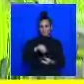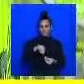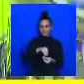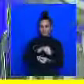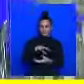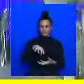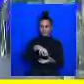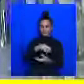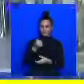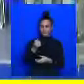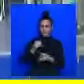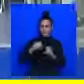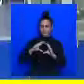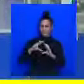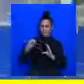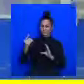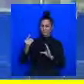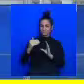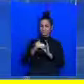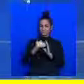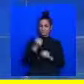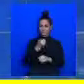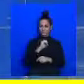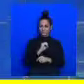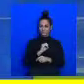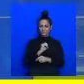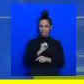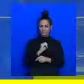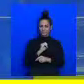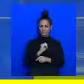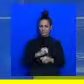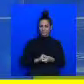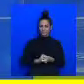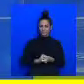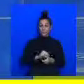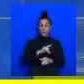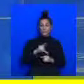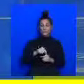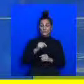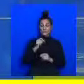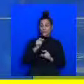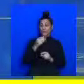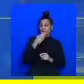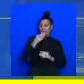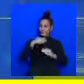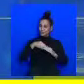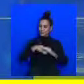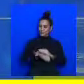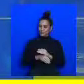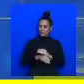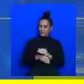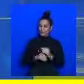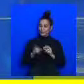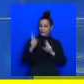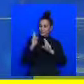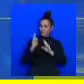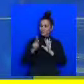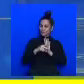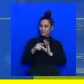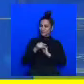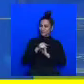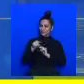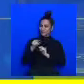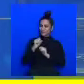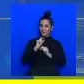Globo carregado, embaralhando 80 bolas numeradas de 01 a 80. Sorteio da Time Mania. Estamos na torcida.